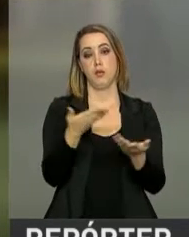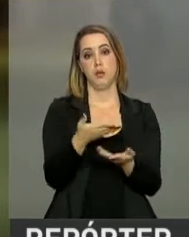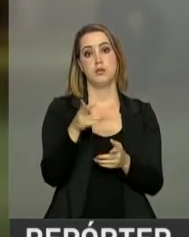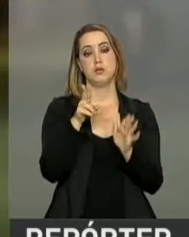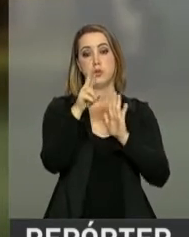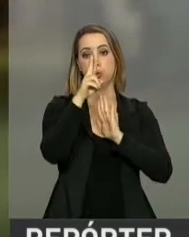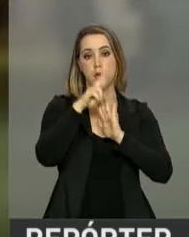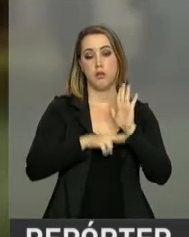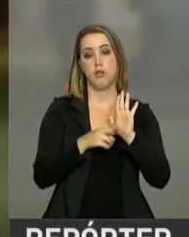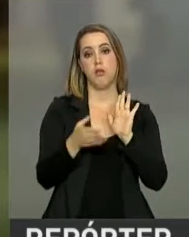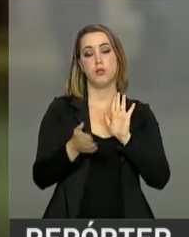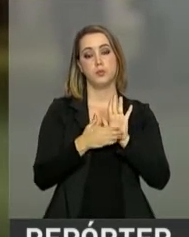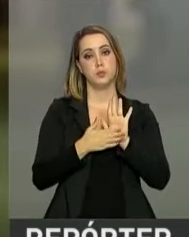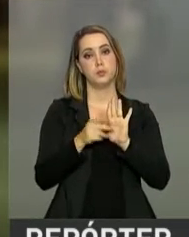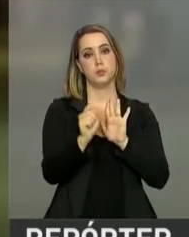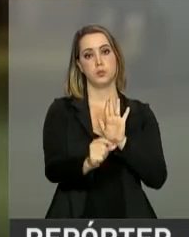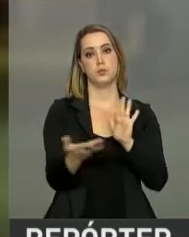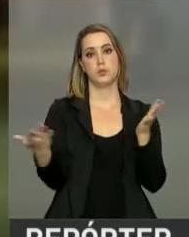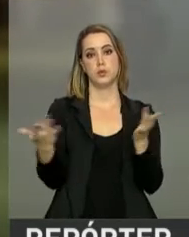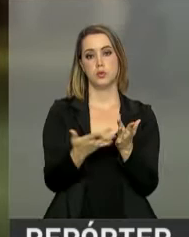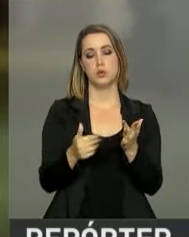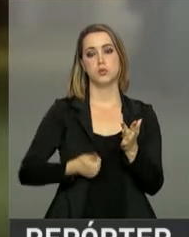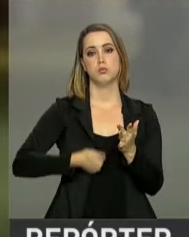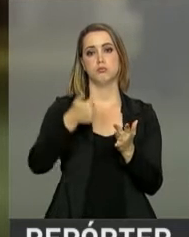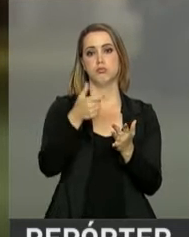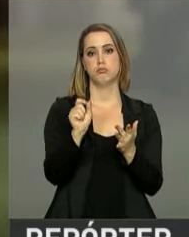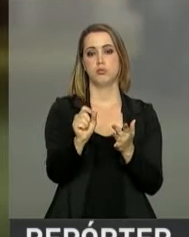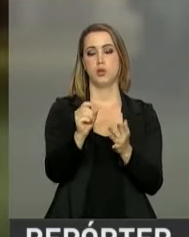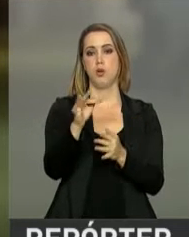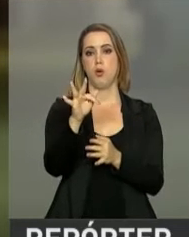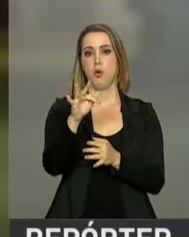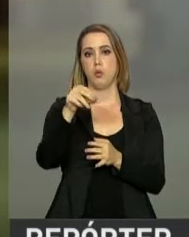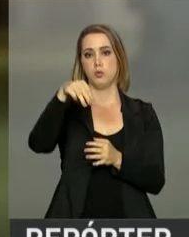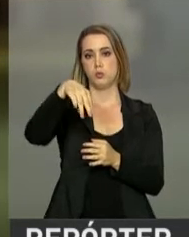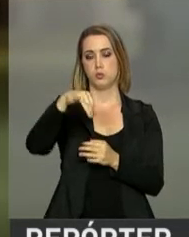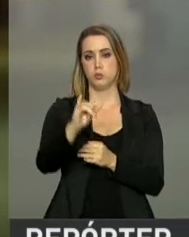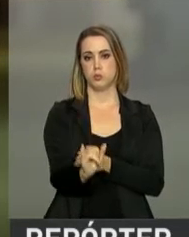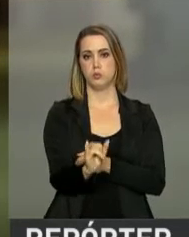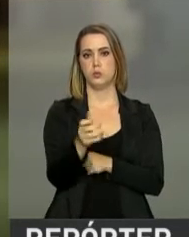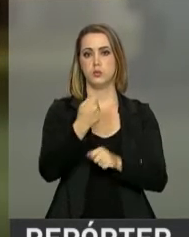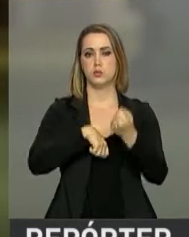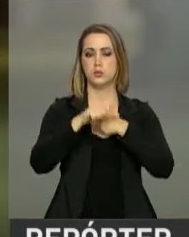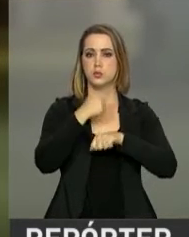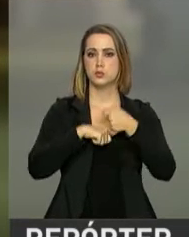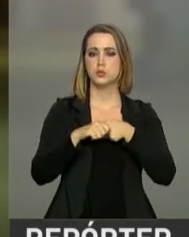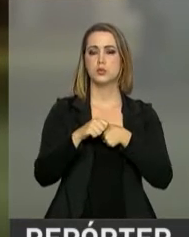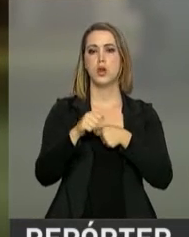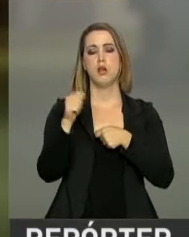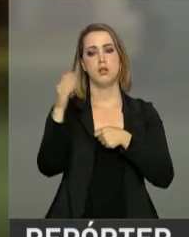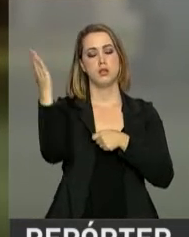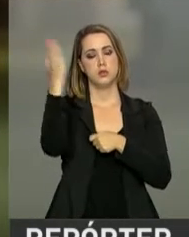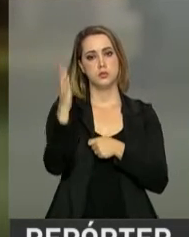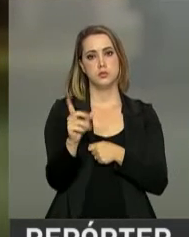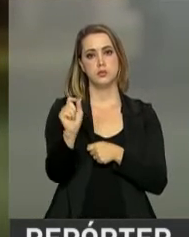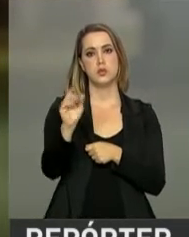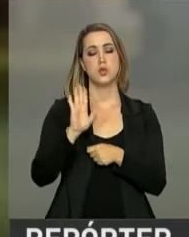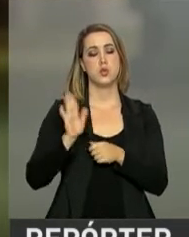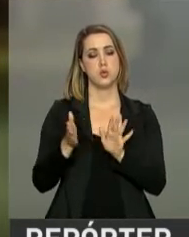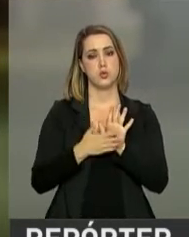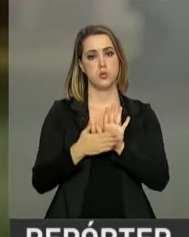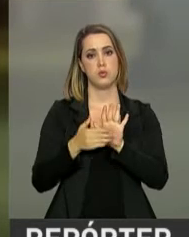que aponta para essa tendência segundo o fmi a economia nacional já pode mostrar sinais de recuperação